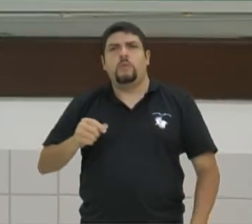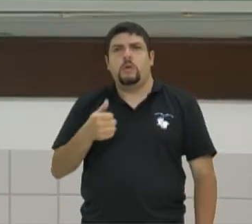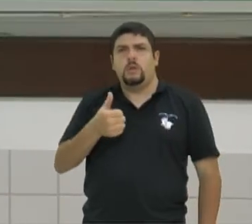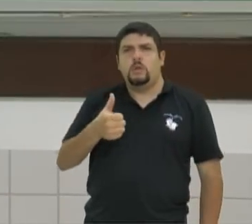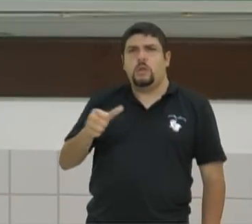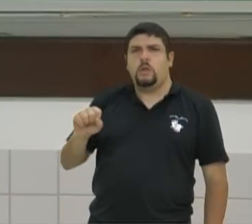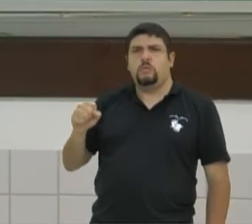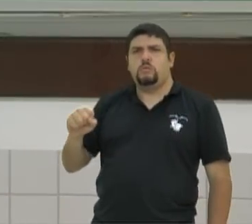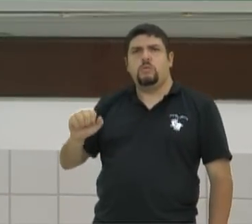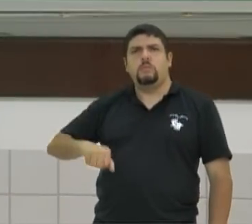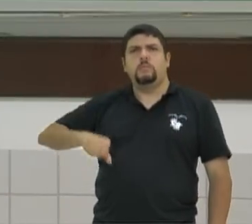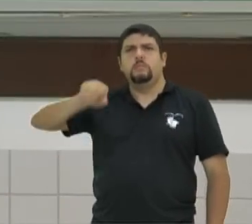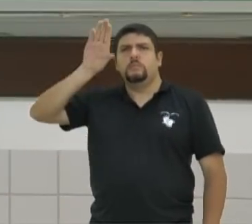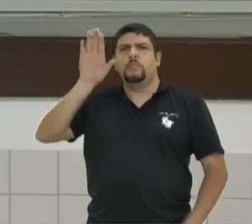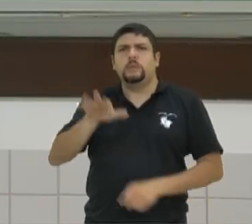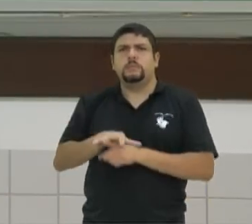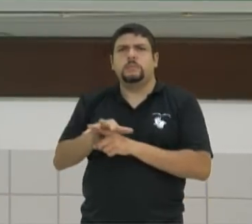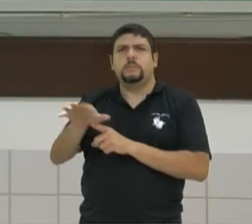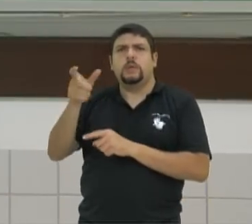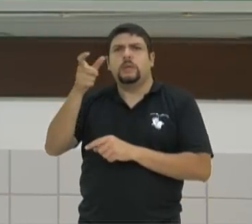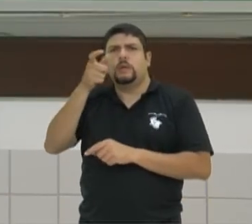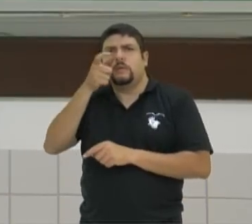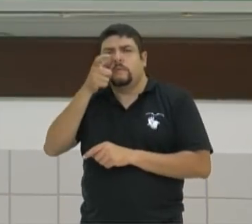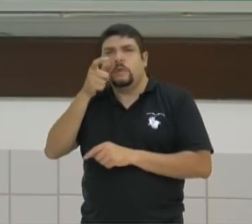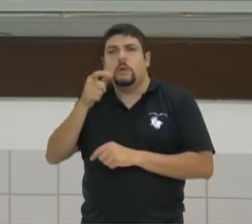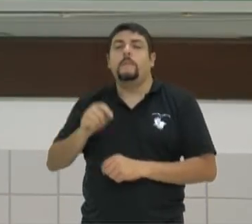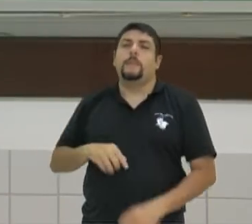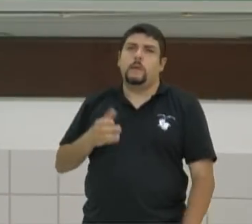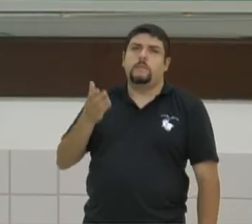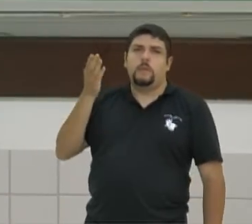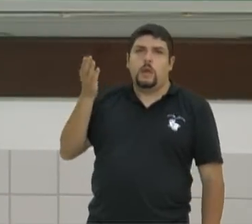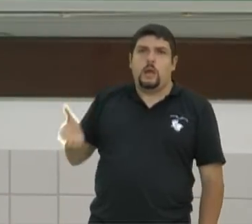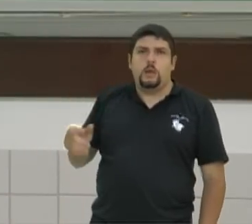horário. Então, aquele canal é que vai receber